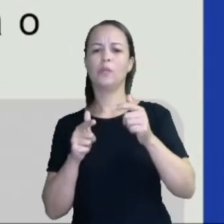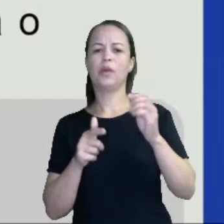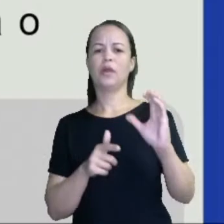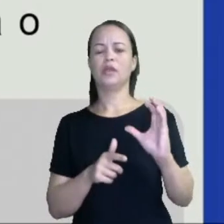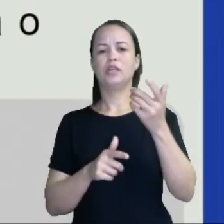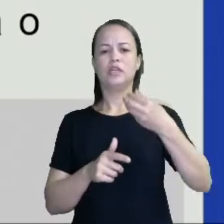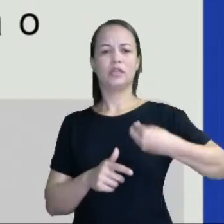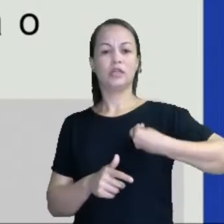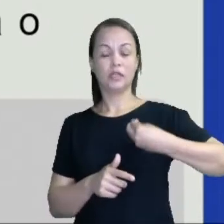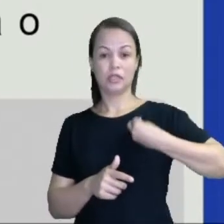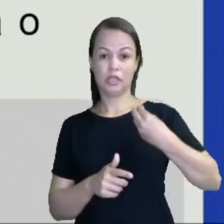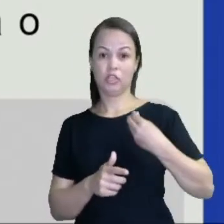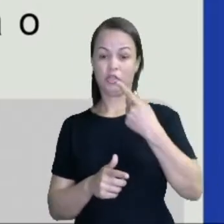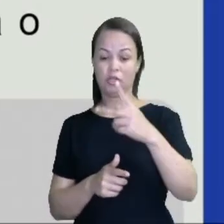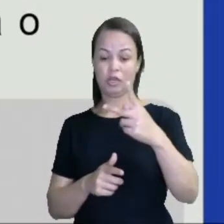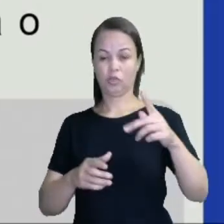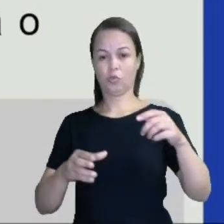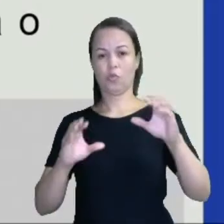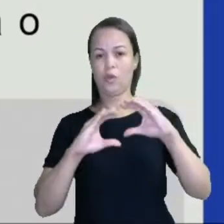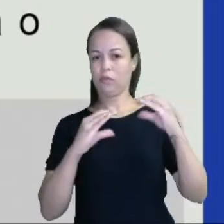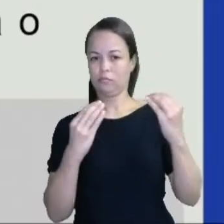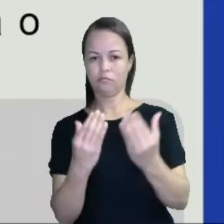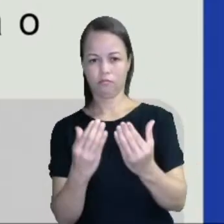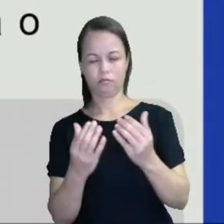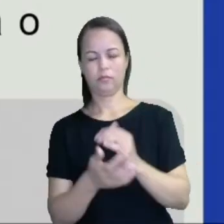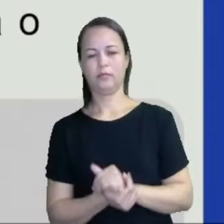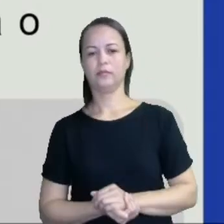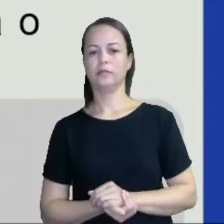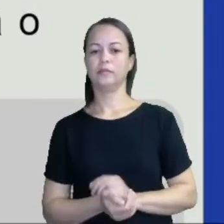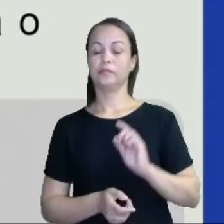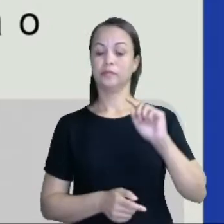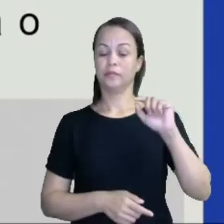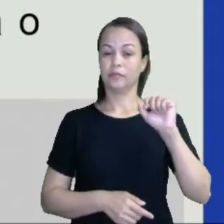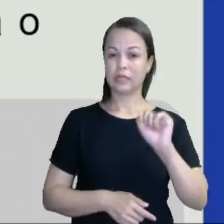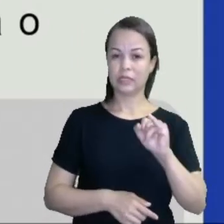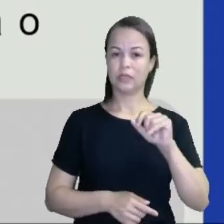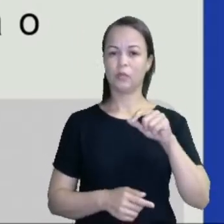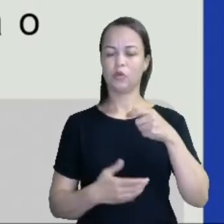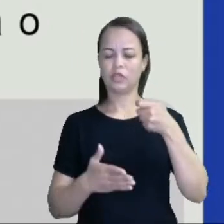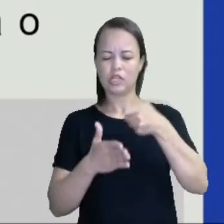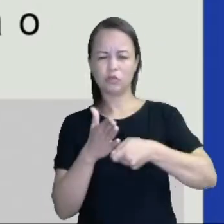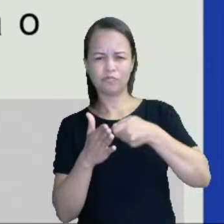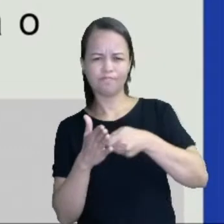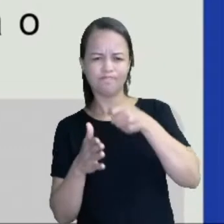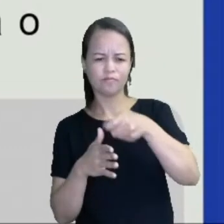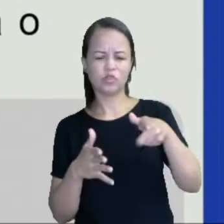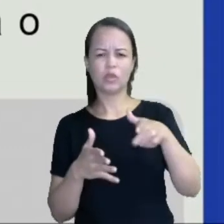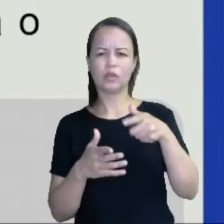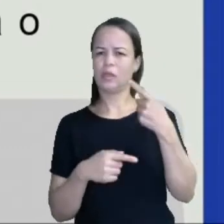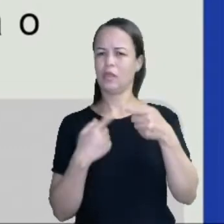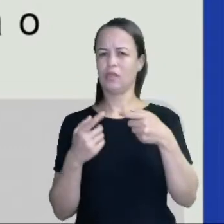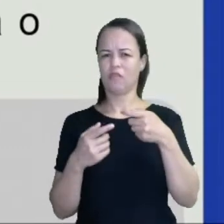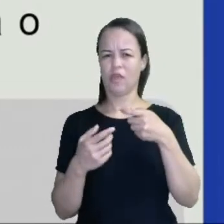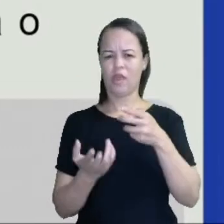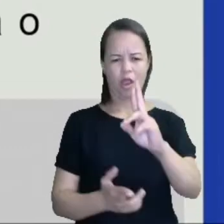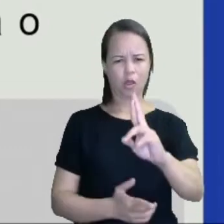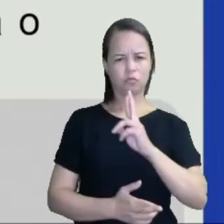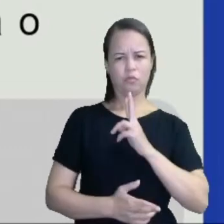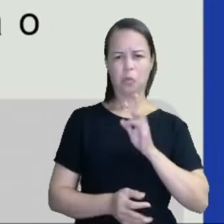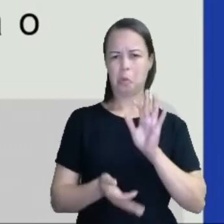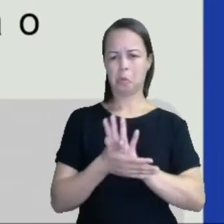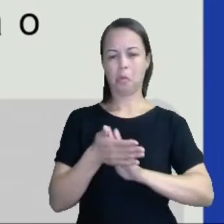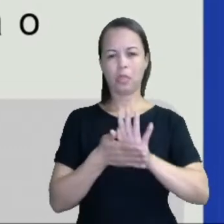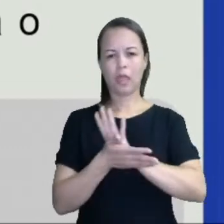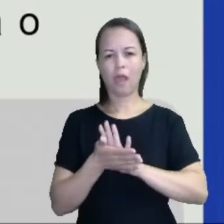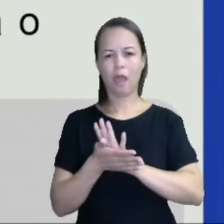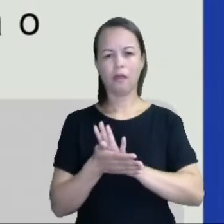nas comunidades da sua cidade. Se depois dessas tentativas você não tiver resposta,